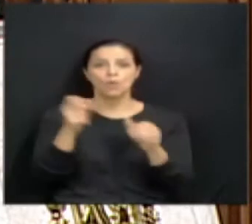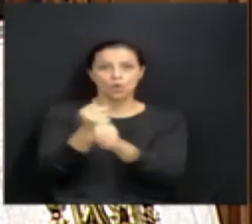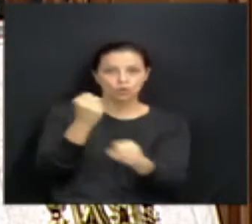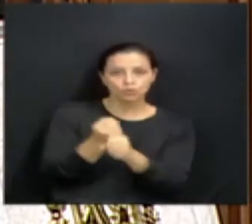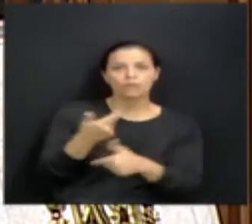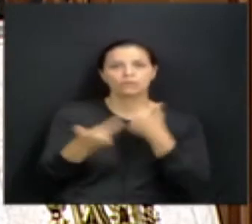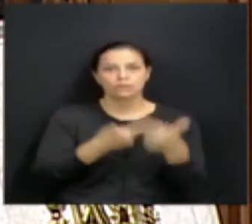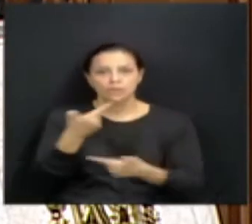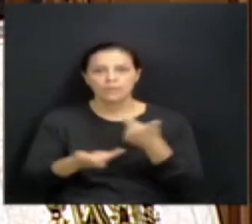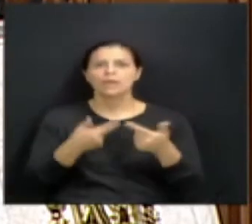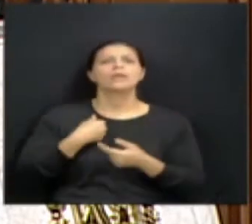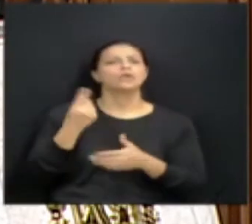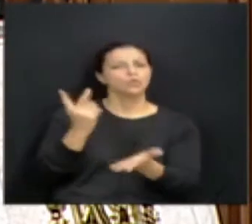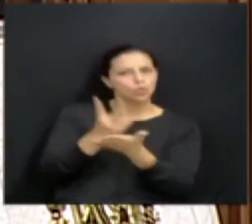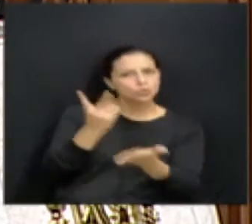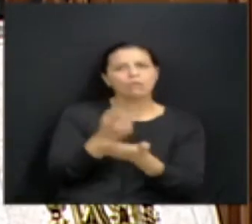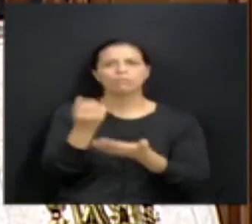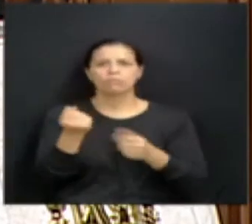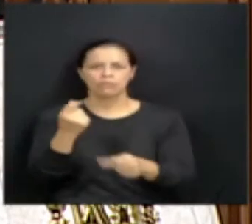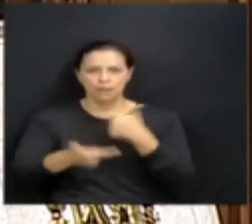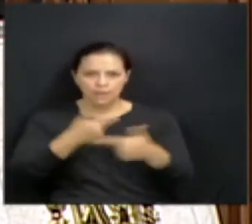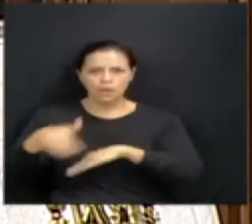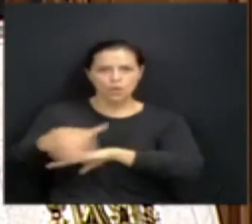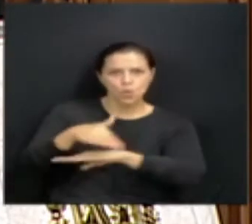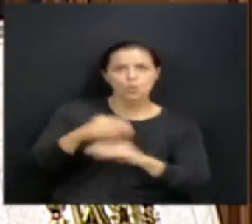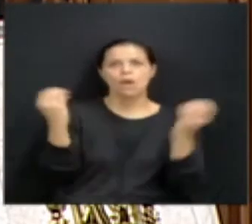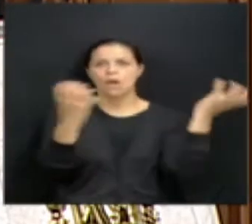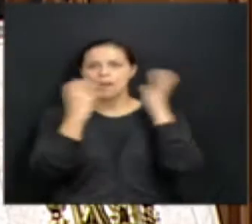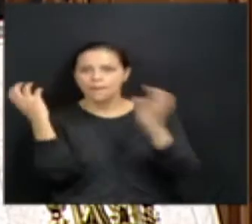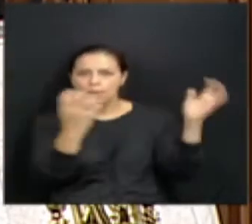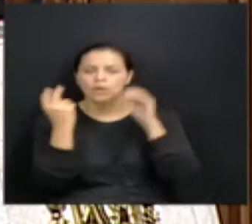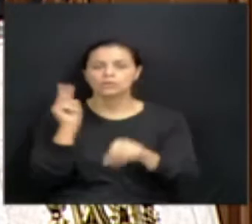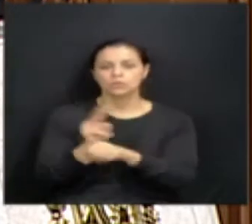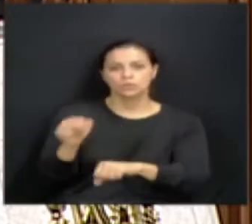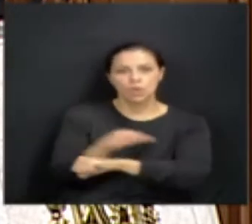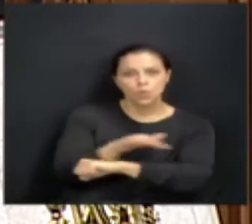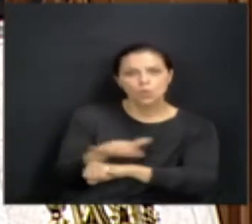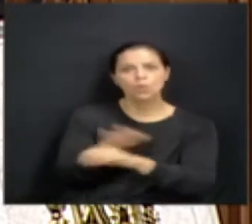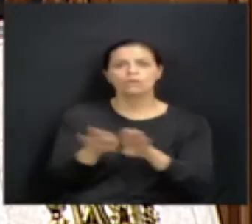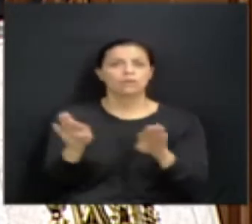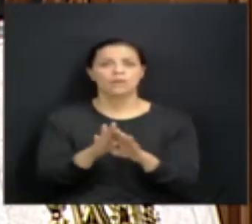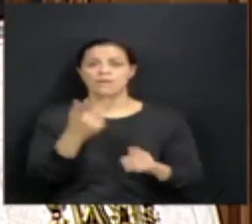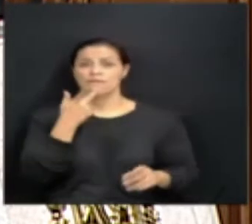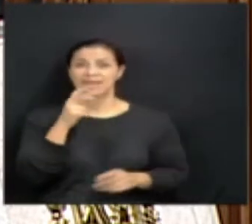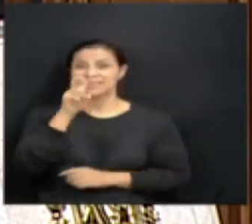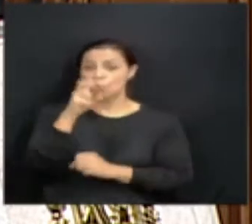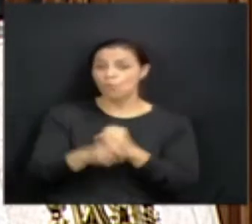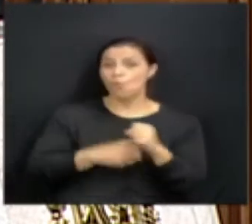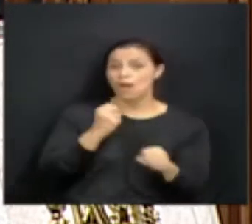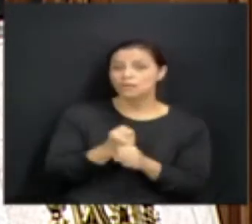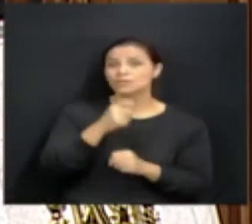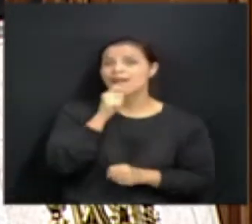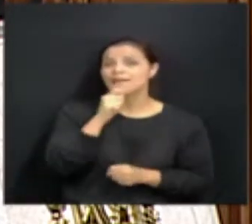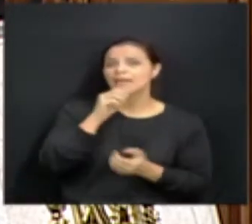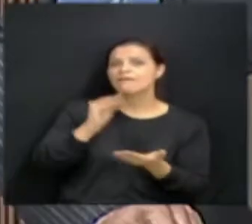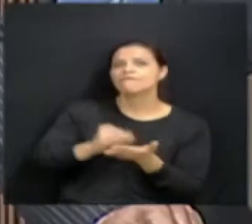obras, atendendo a população na parte de ambulância e dando a manutenção, poderia não ser o suficiente